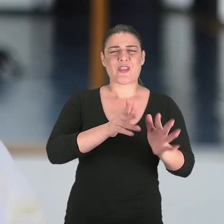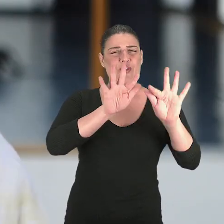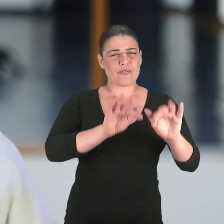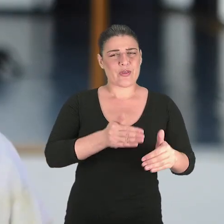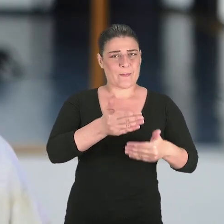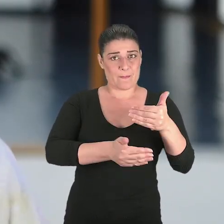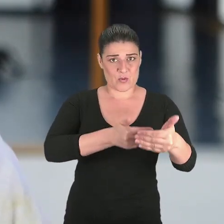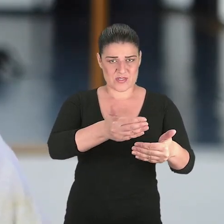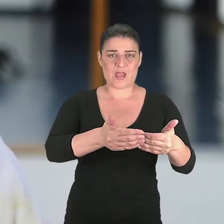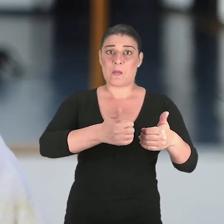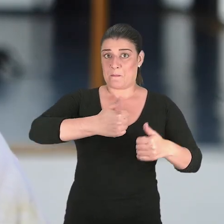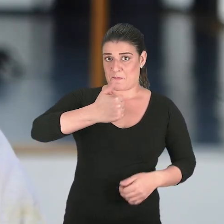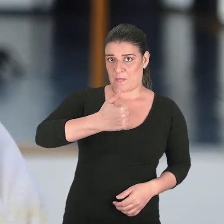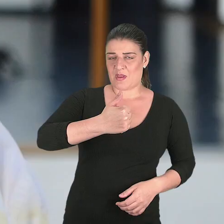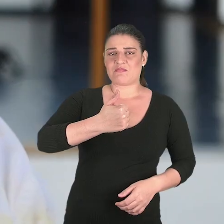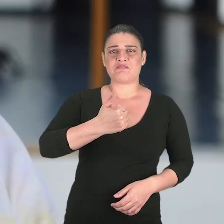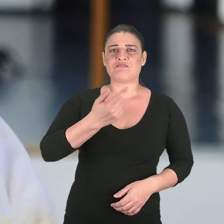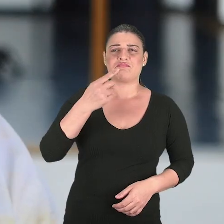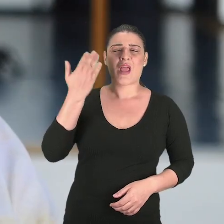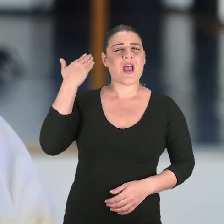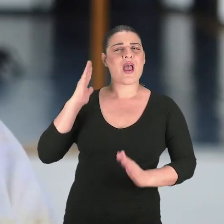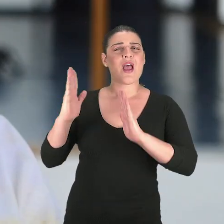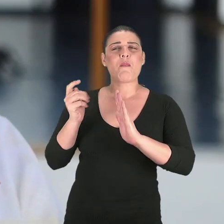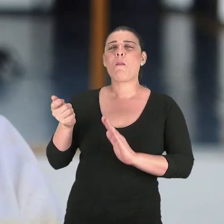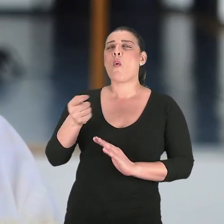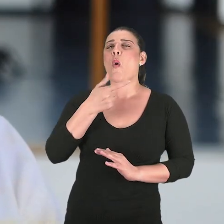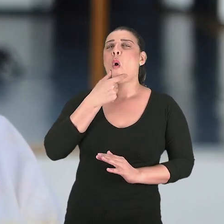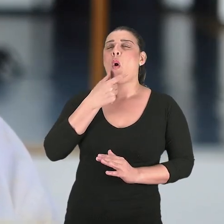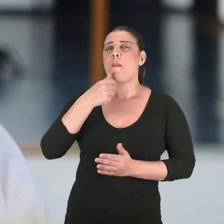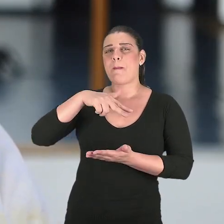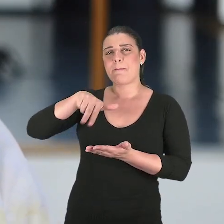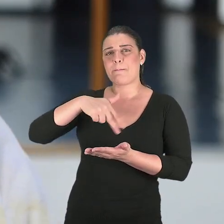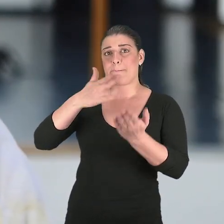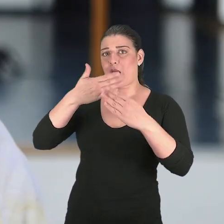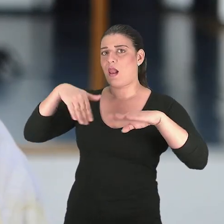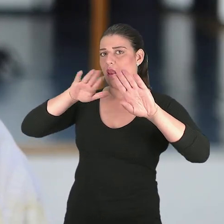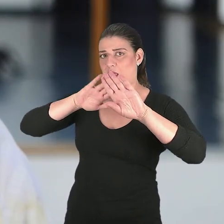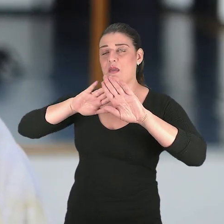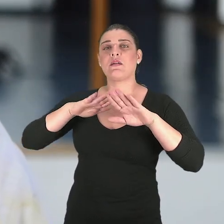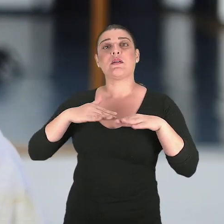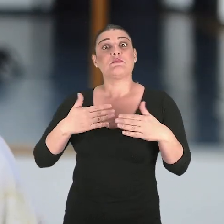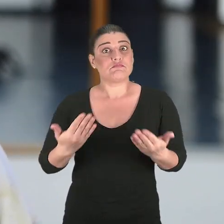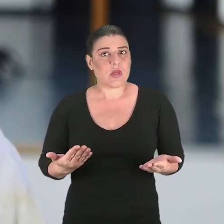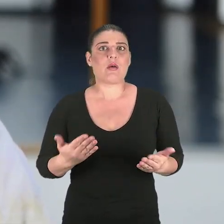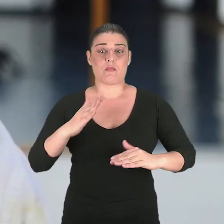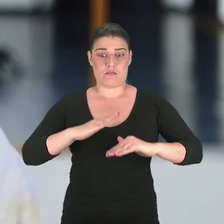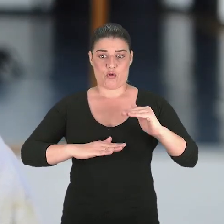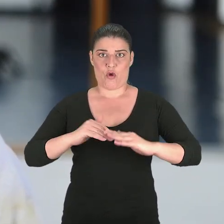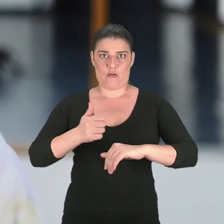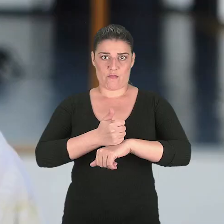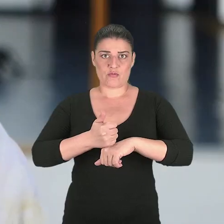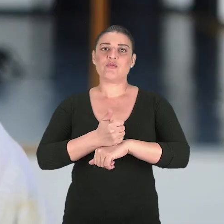processo, na época tinha poucos homens bailarinos, né? Então,